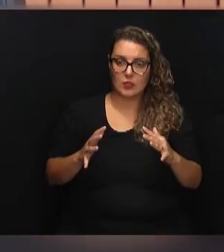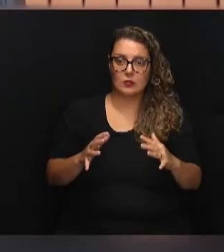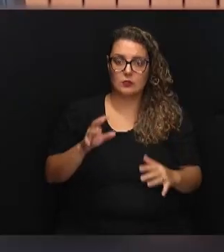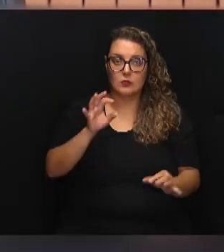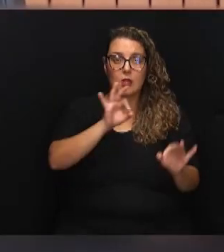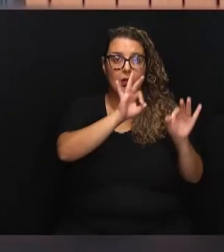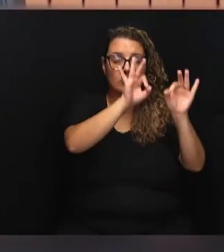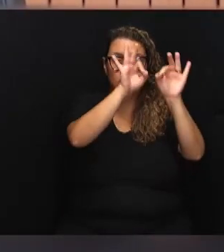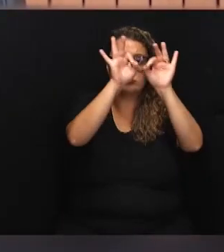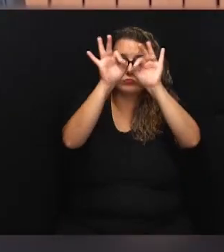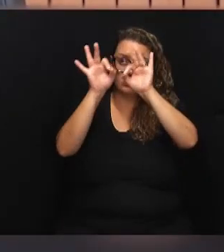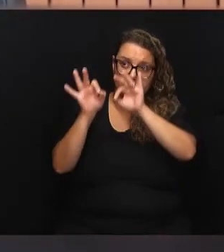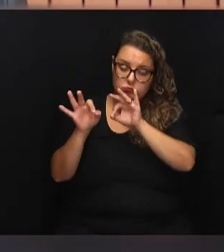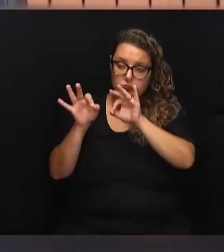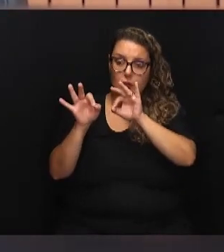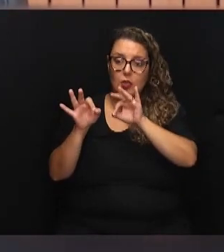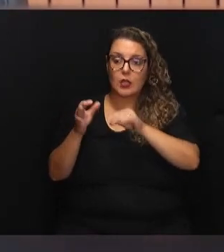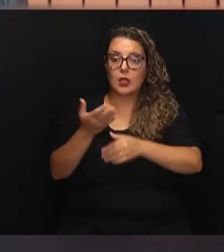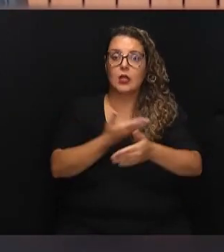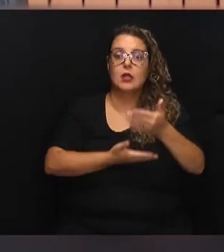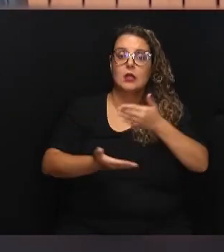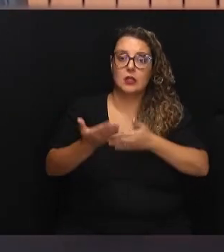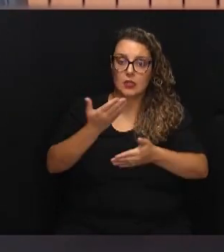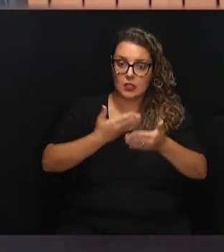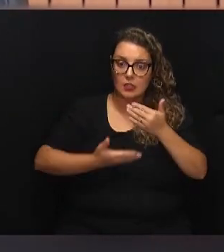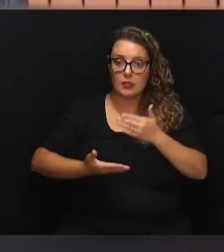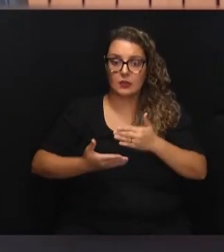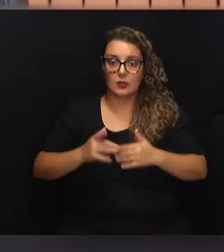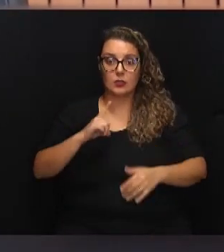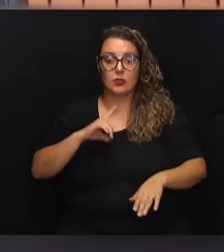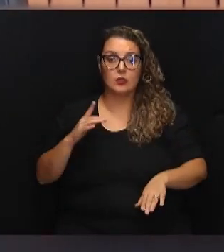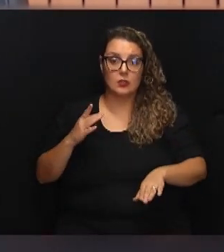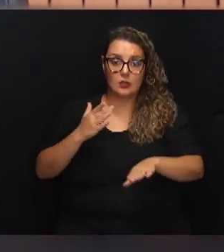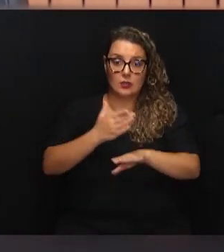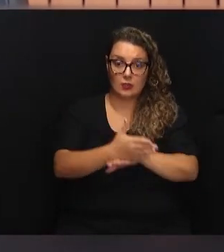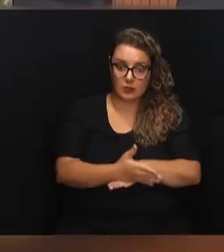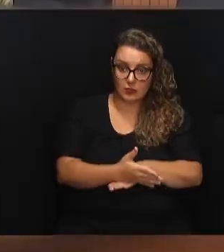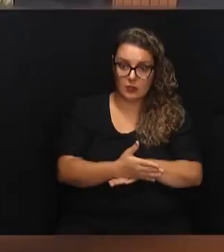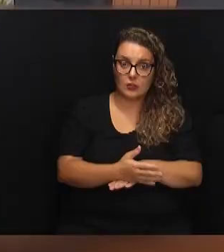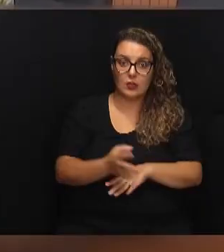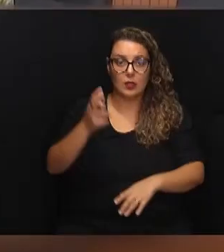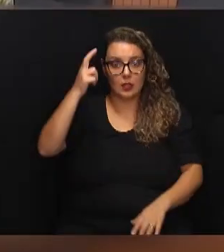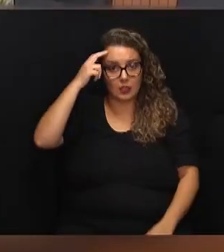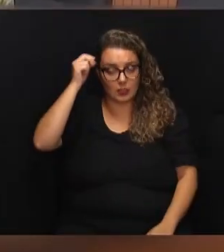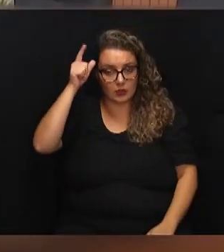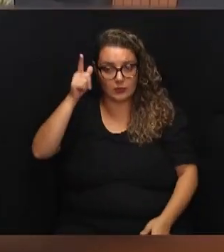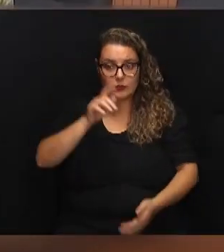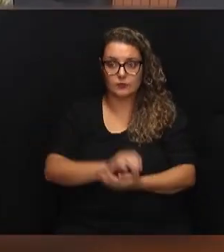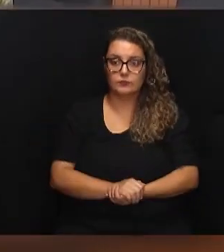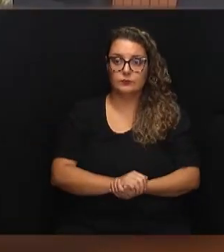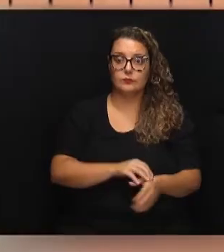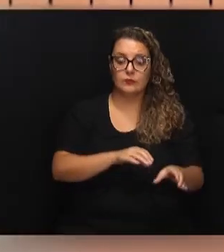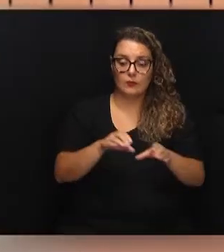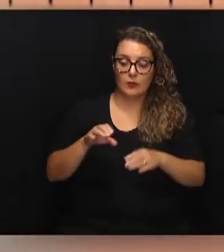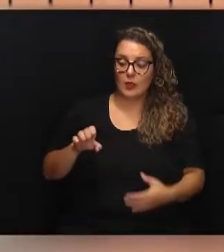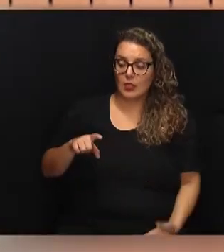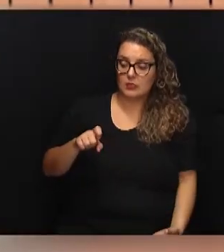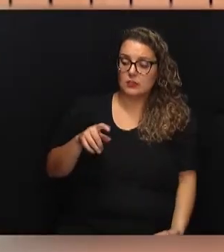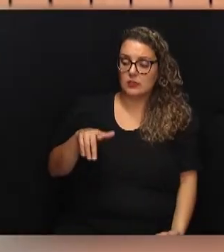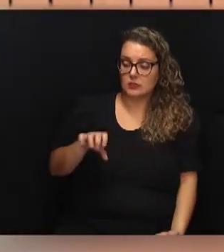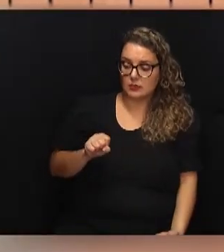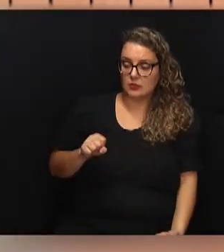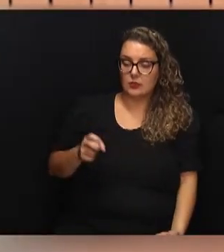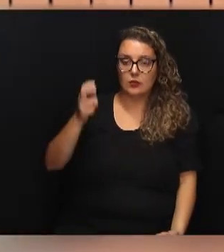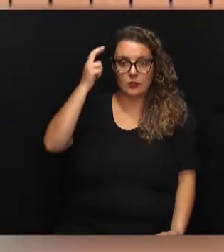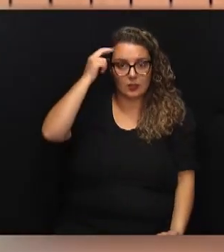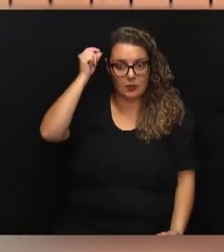assistir, para estar interagindo e ter acesso à cultura. A coordenadora de Extensão Cultural